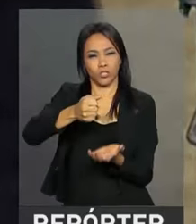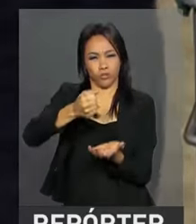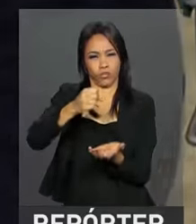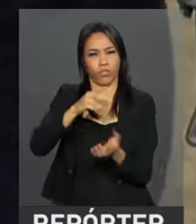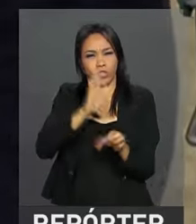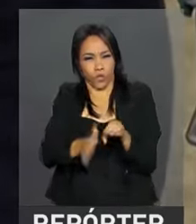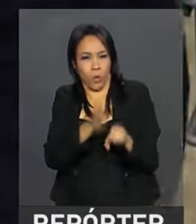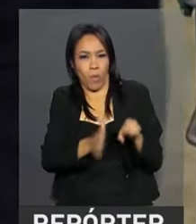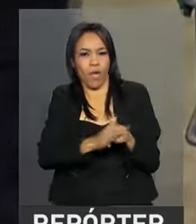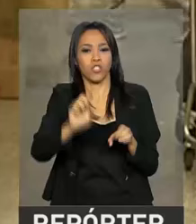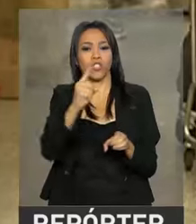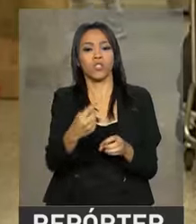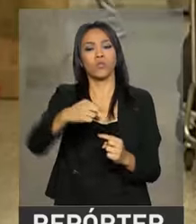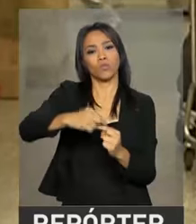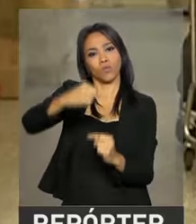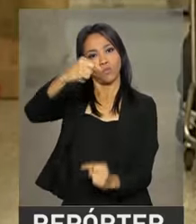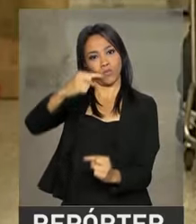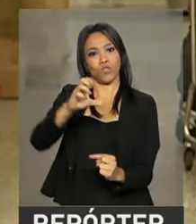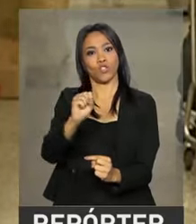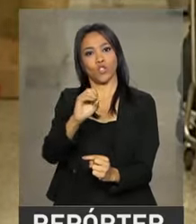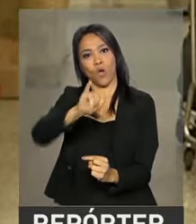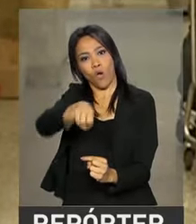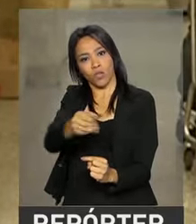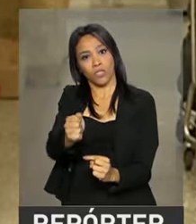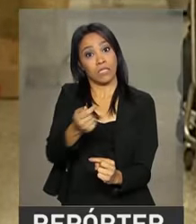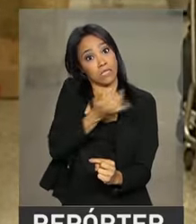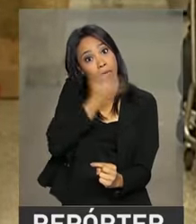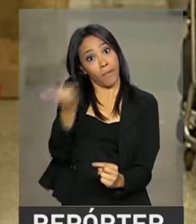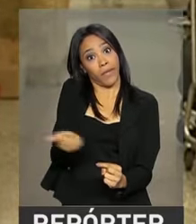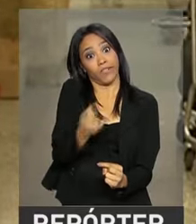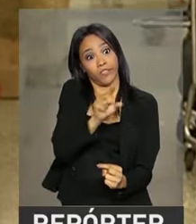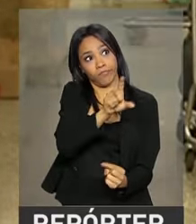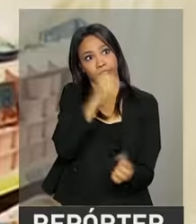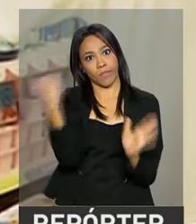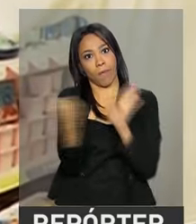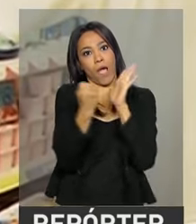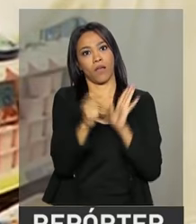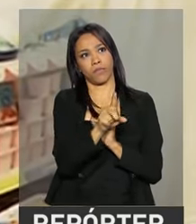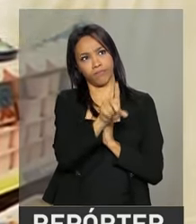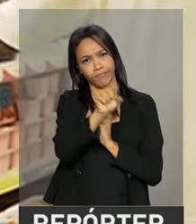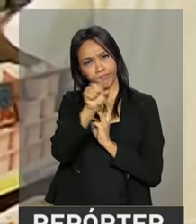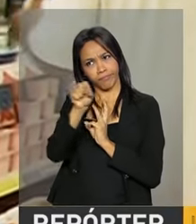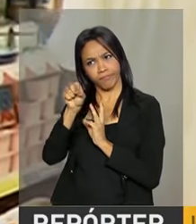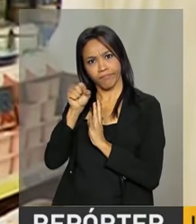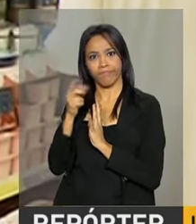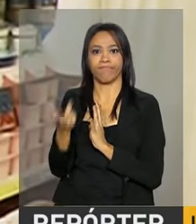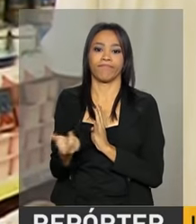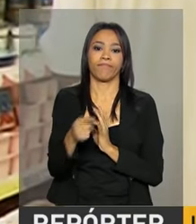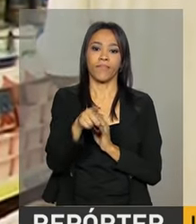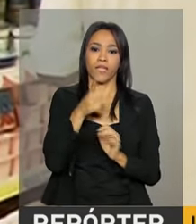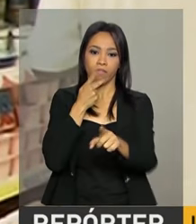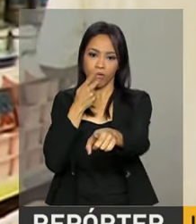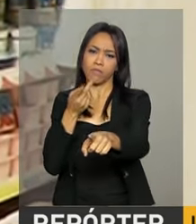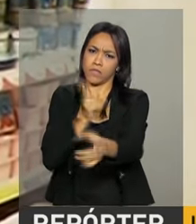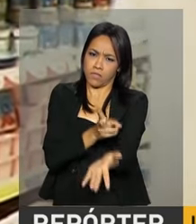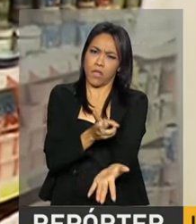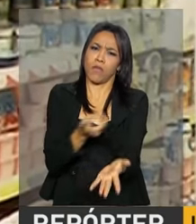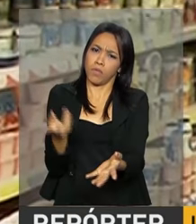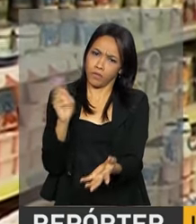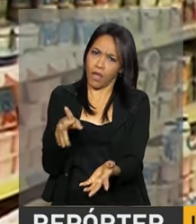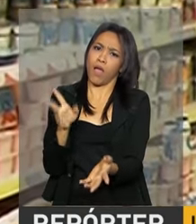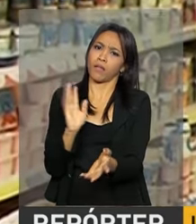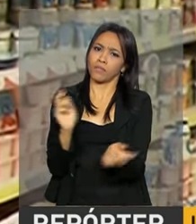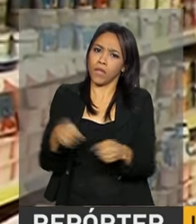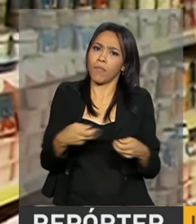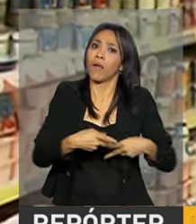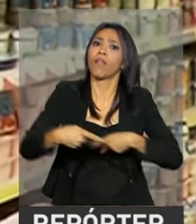1 l de óleo de soja tudo isso depende das marcas escolhidas é claro sempre dá para levar né a intenção é levar